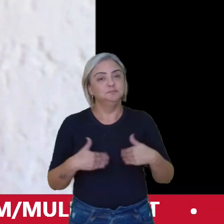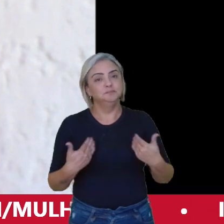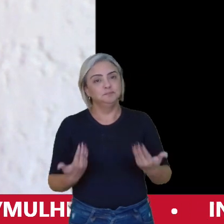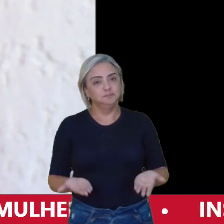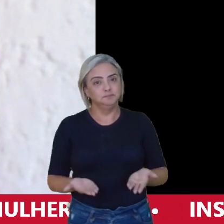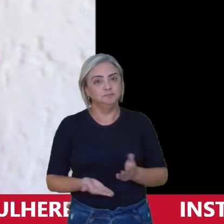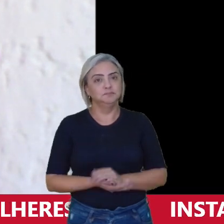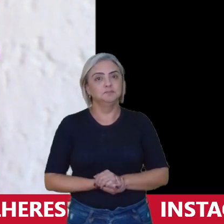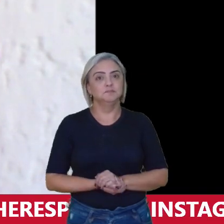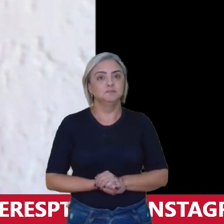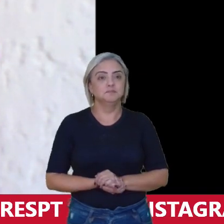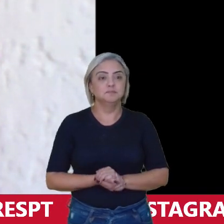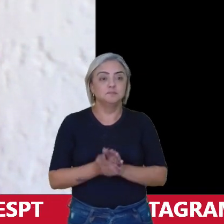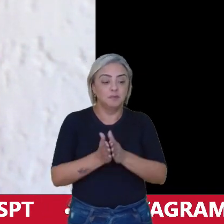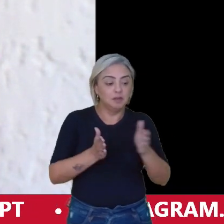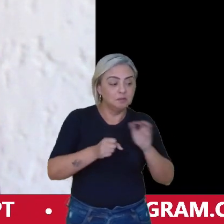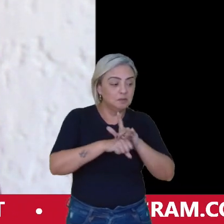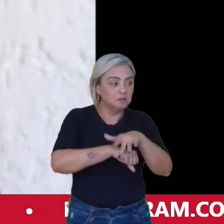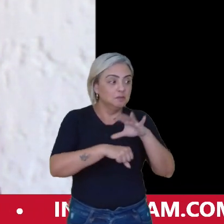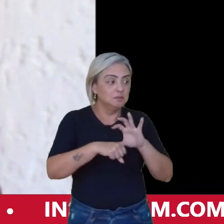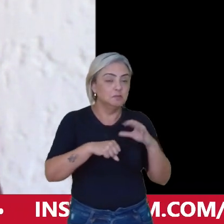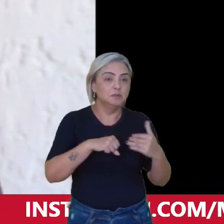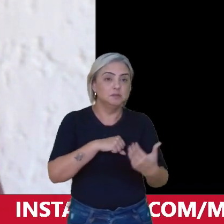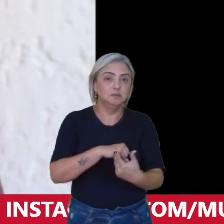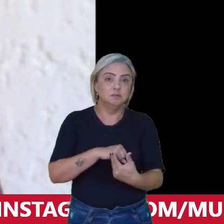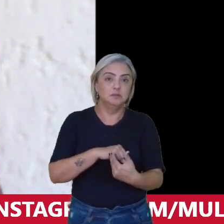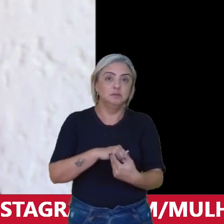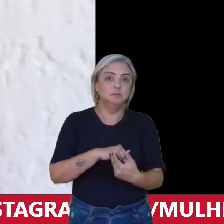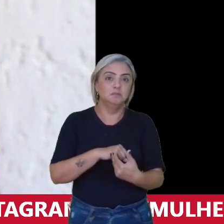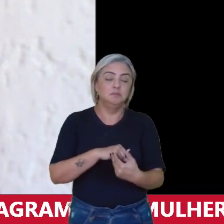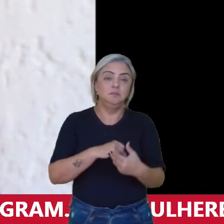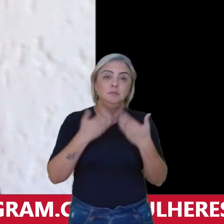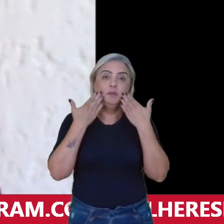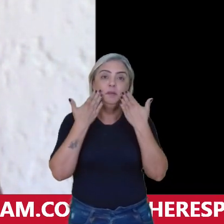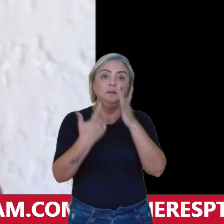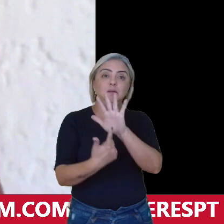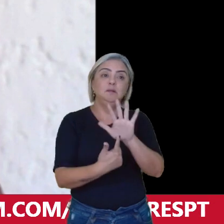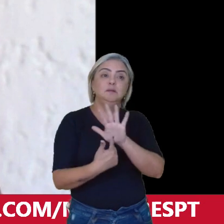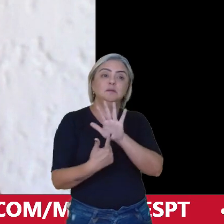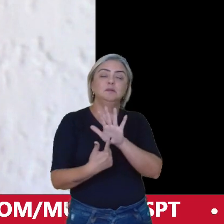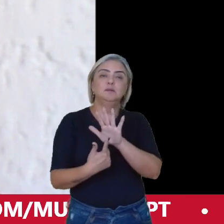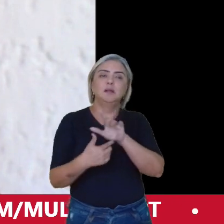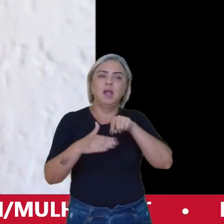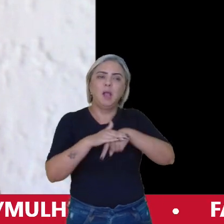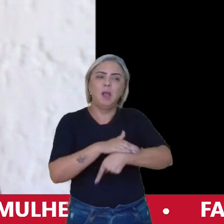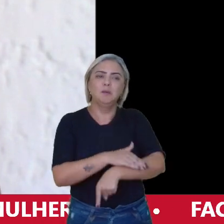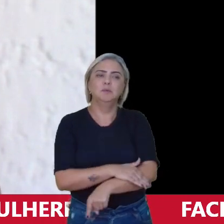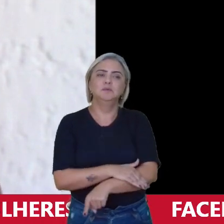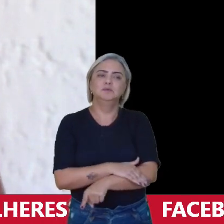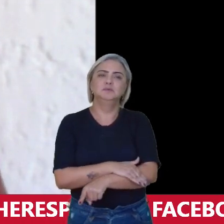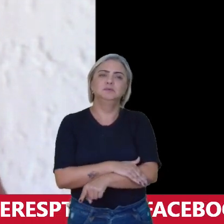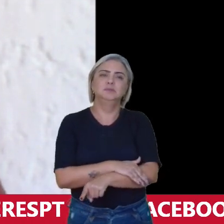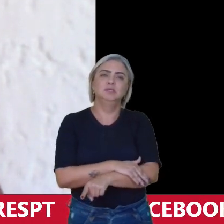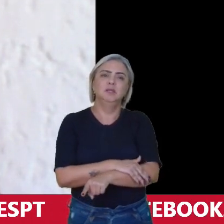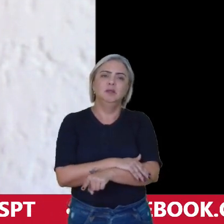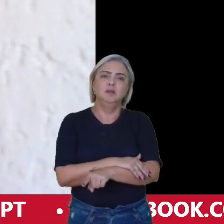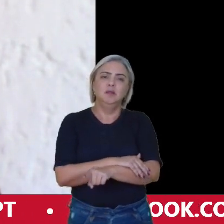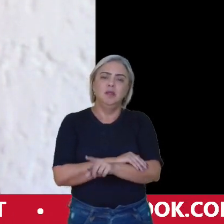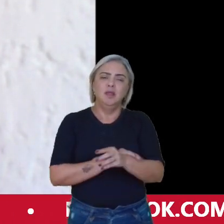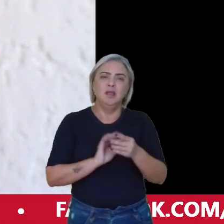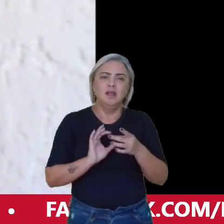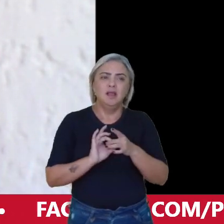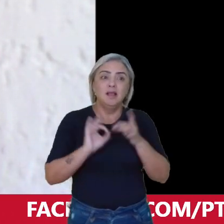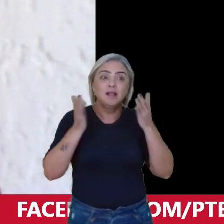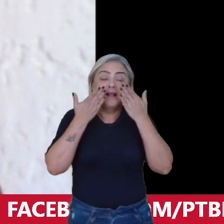Então, a pandemia ela vem e revela, aprofunda, né, deixa muito